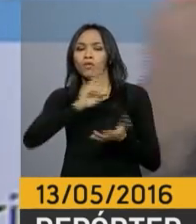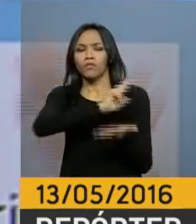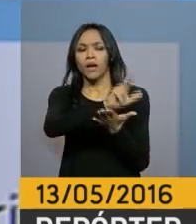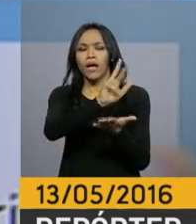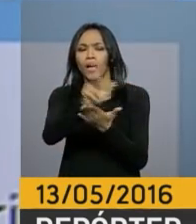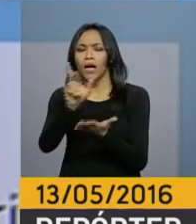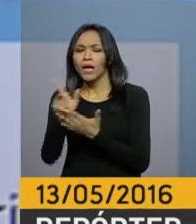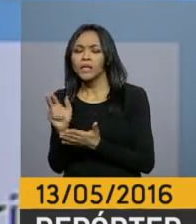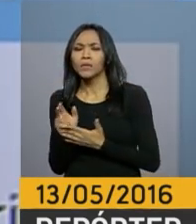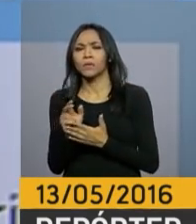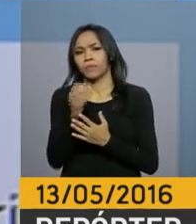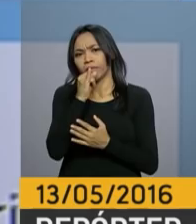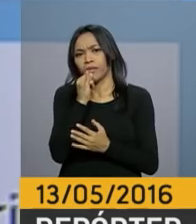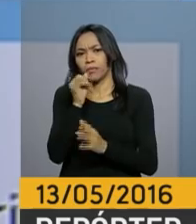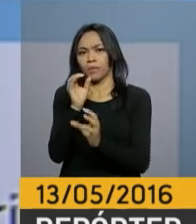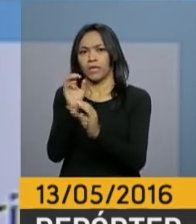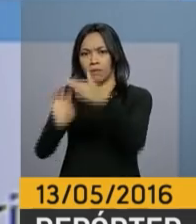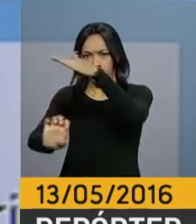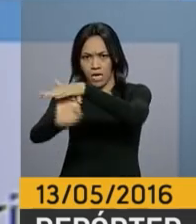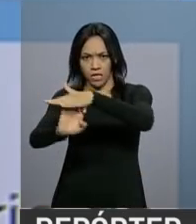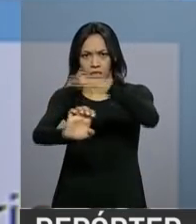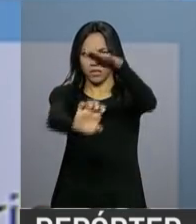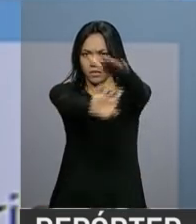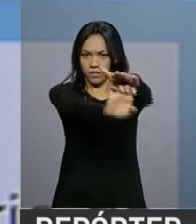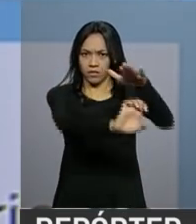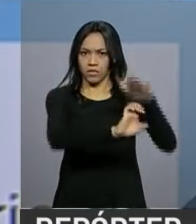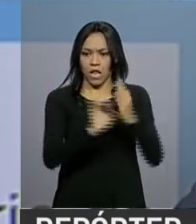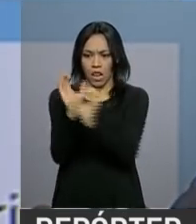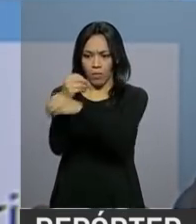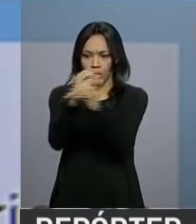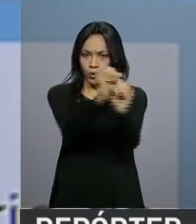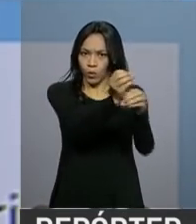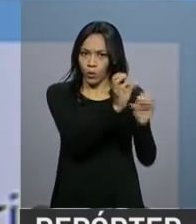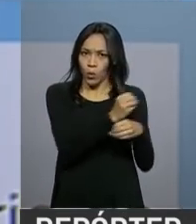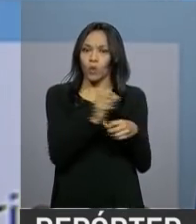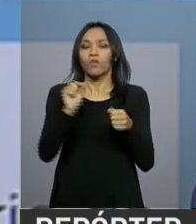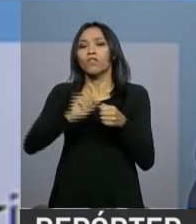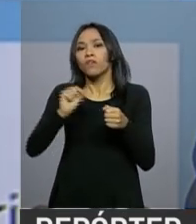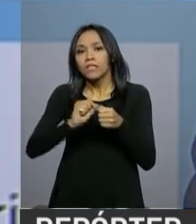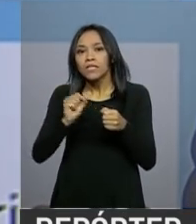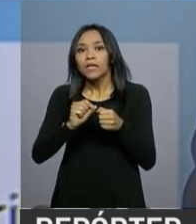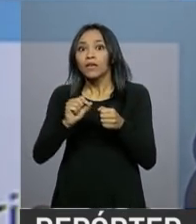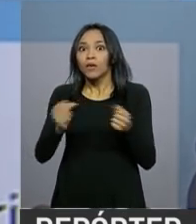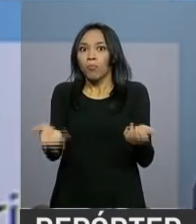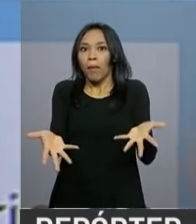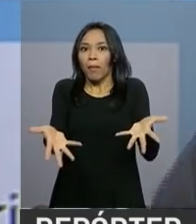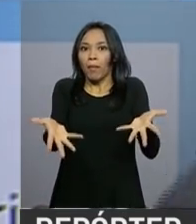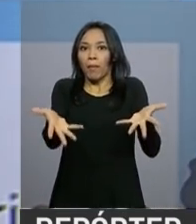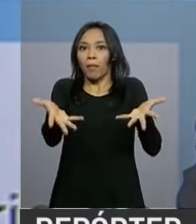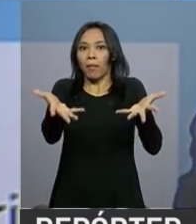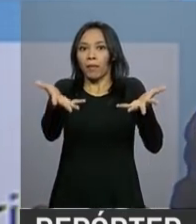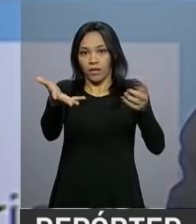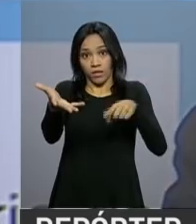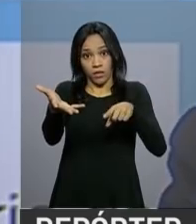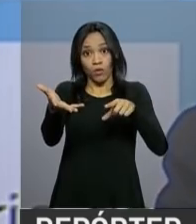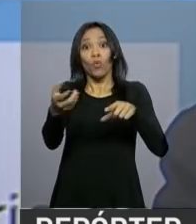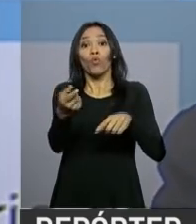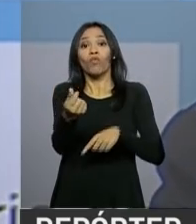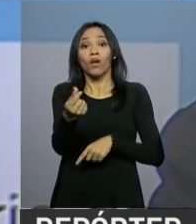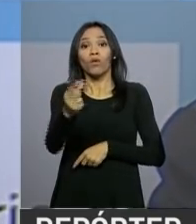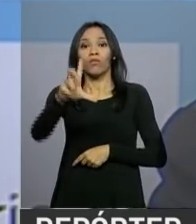molécula aquela e aquele produto o seu preço vai cair no mercado abaixo desse